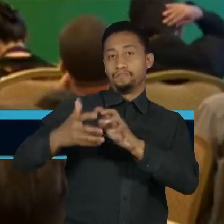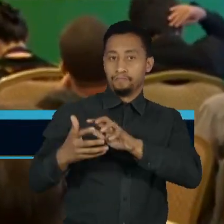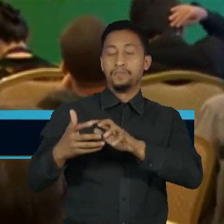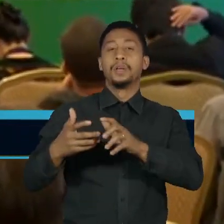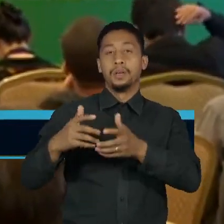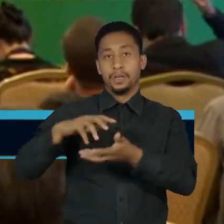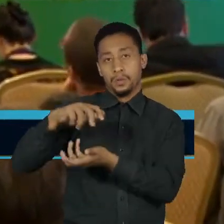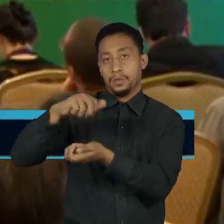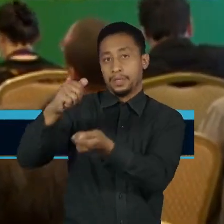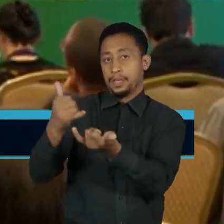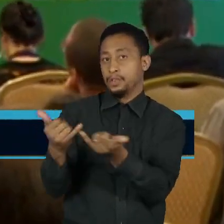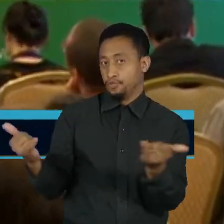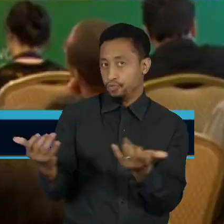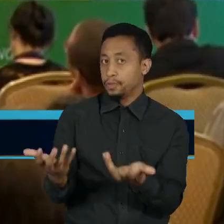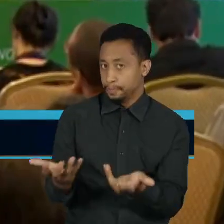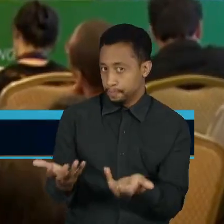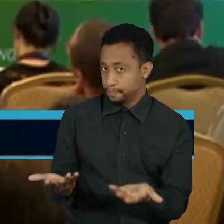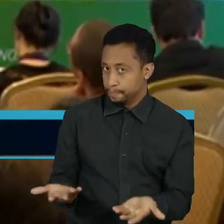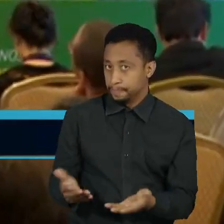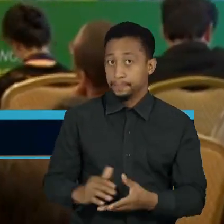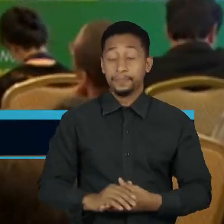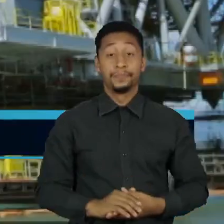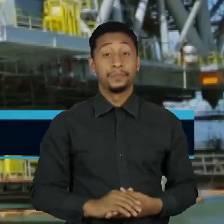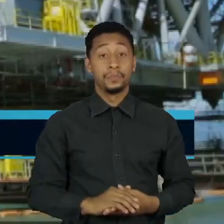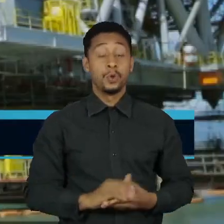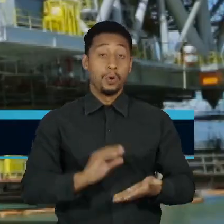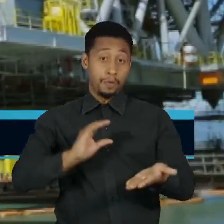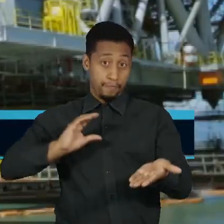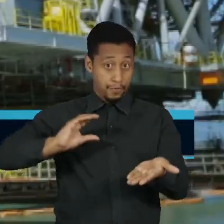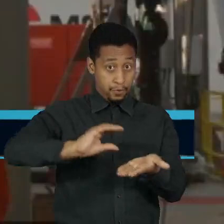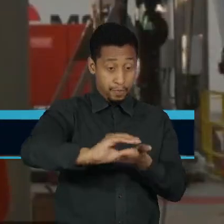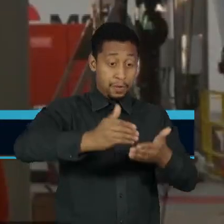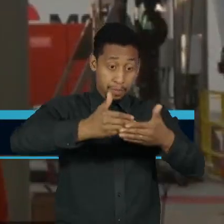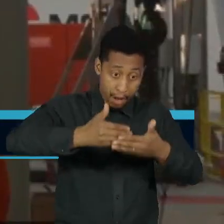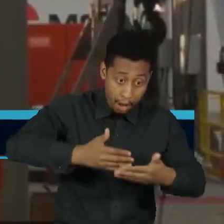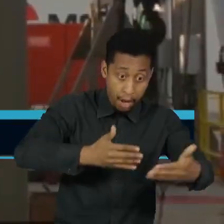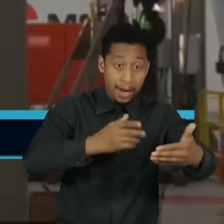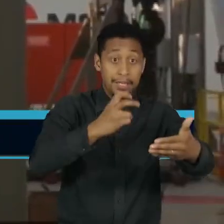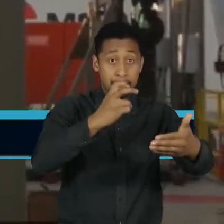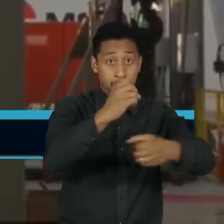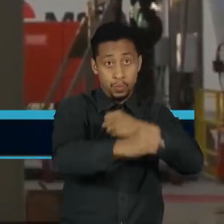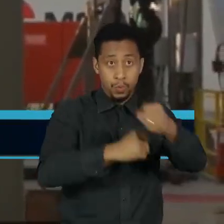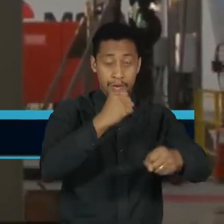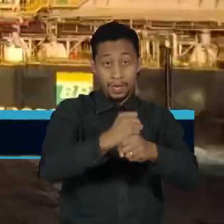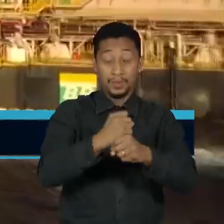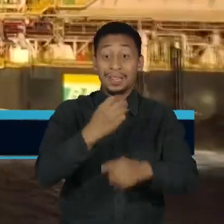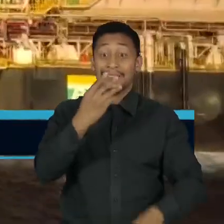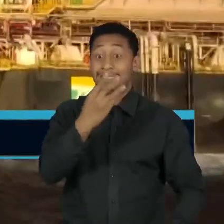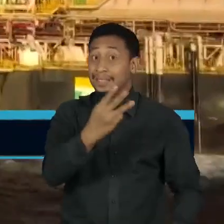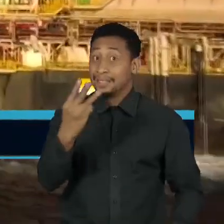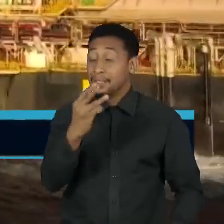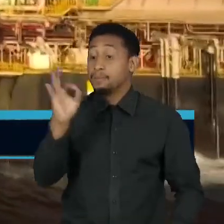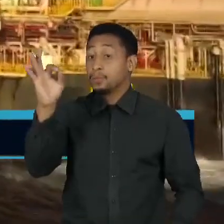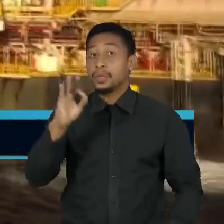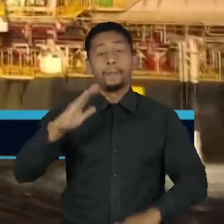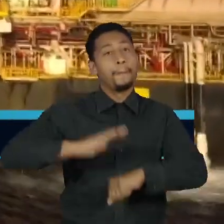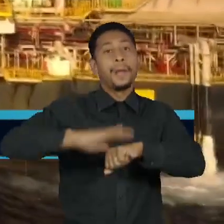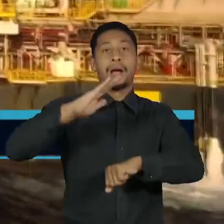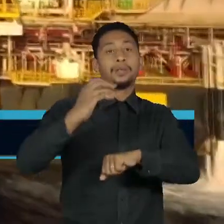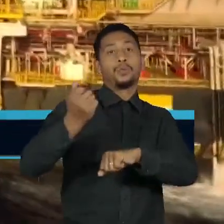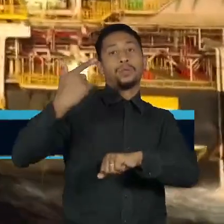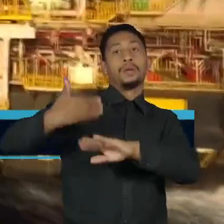O investimento previsto para os próximos 5 anos é 31% maior que o do plano atual. Serão 102